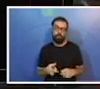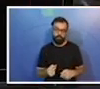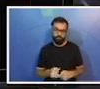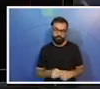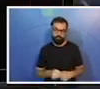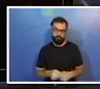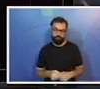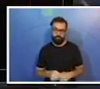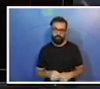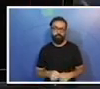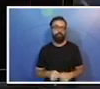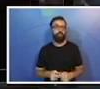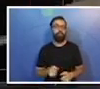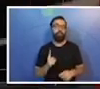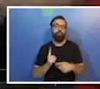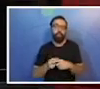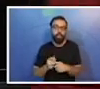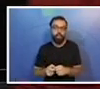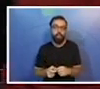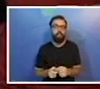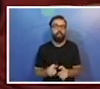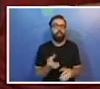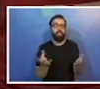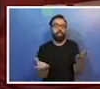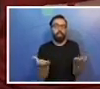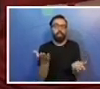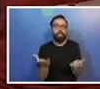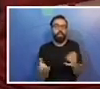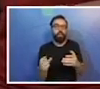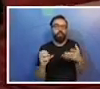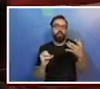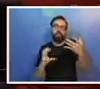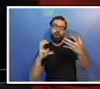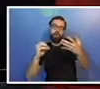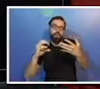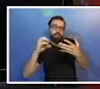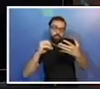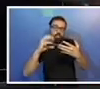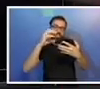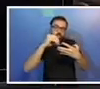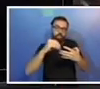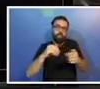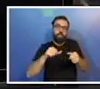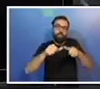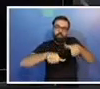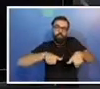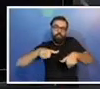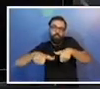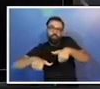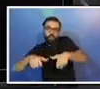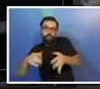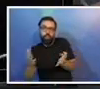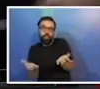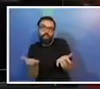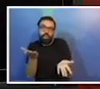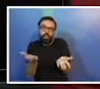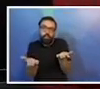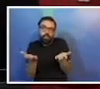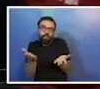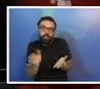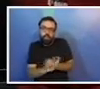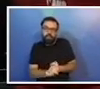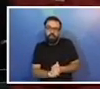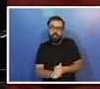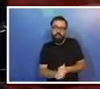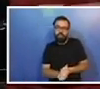provoca uma alteração no equilíbrio das cadeias alimentares, Além disso, as espécies introduzidas em